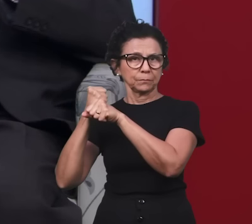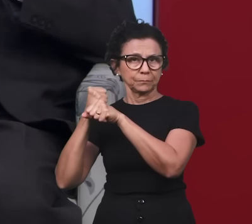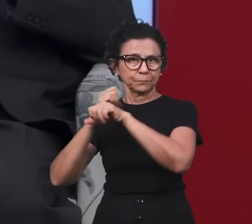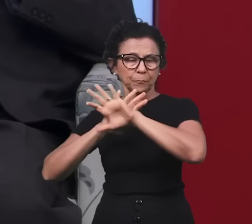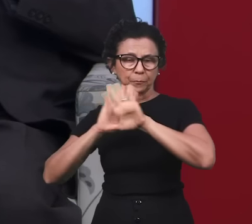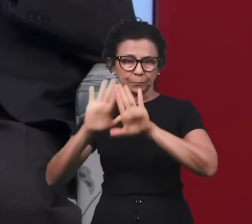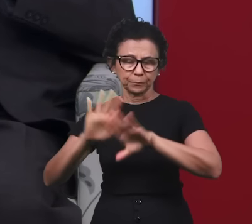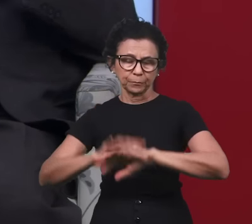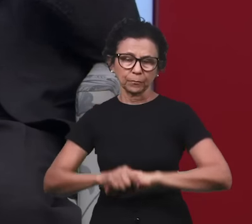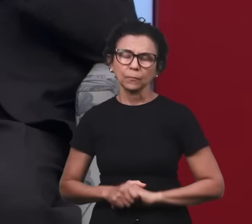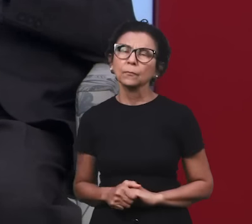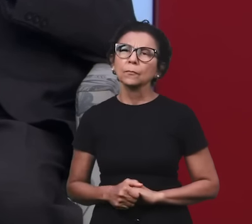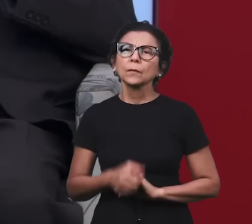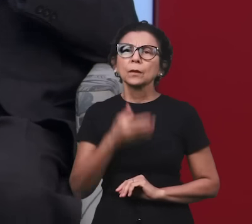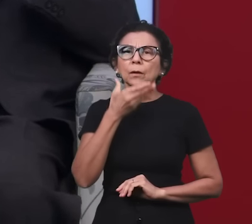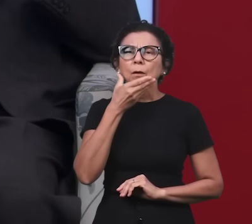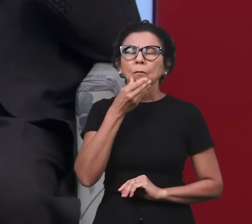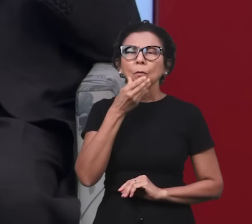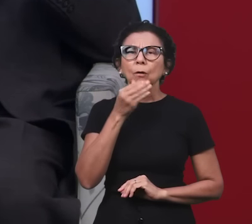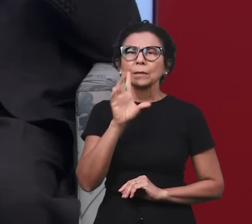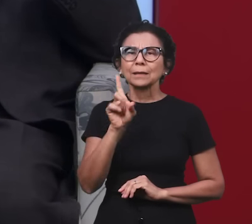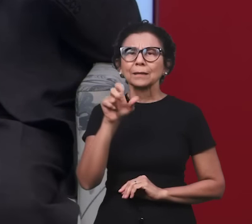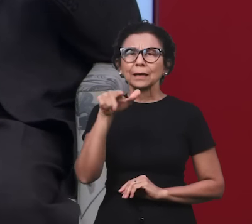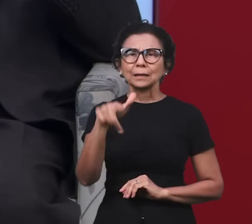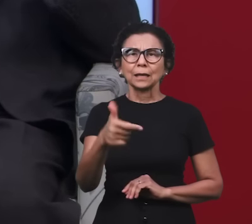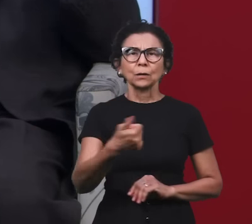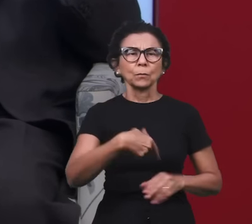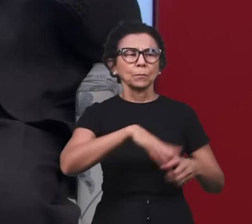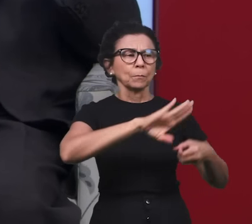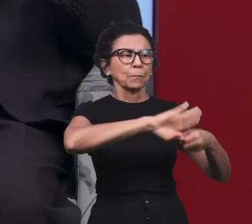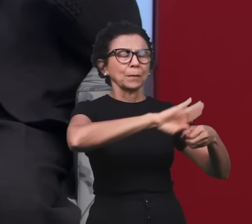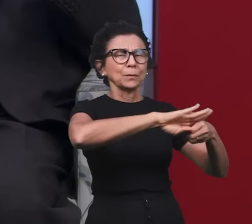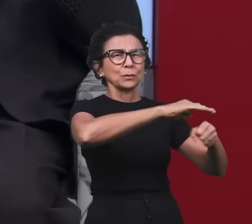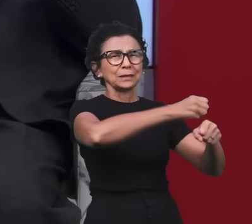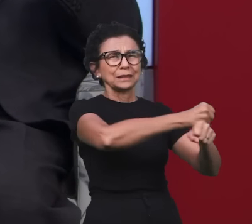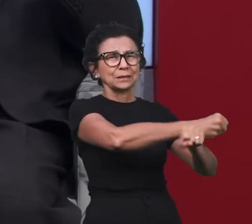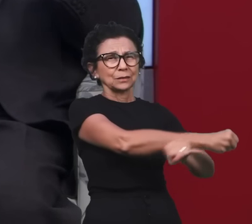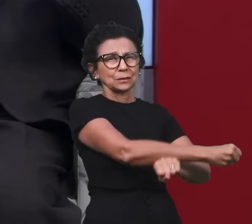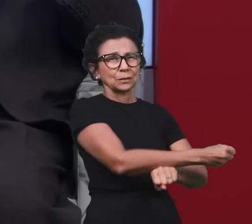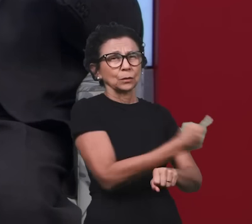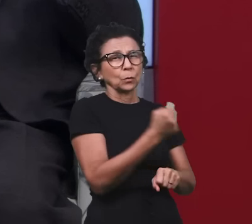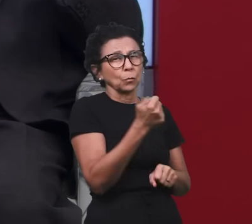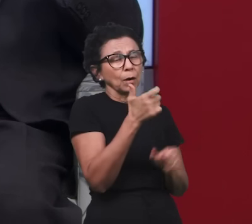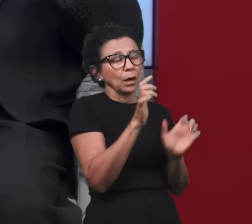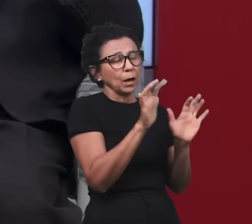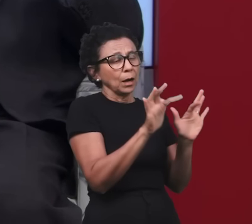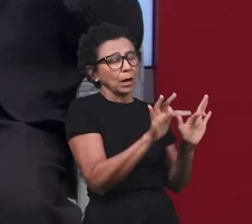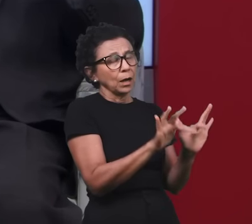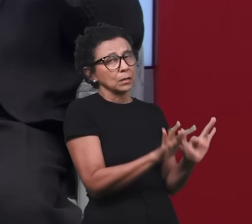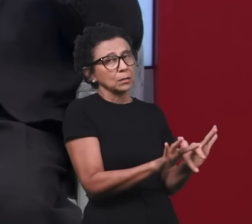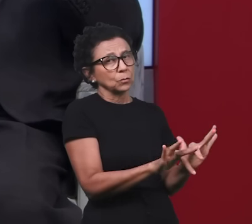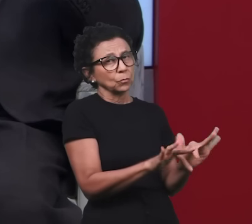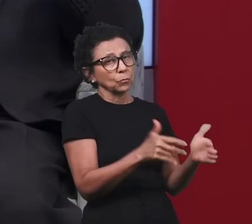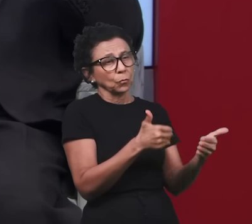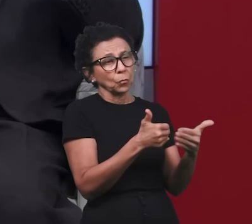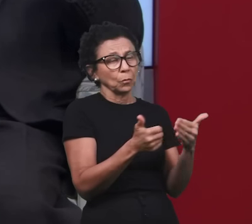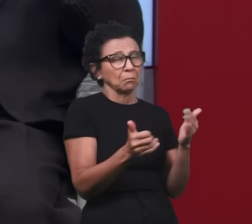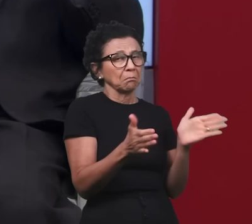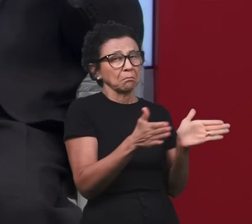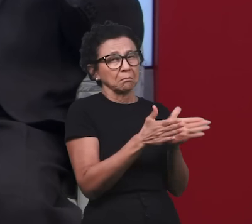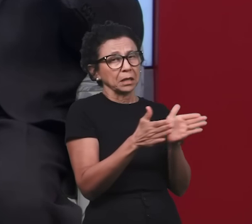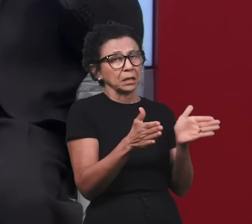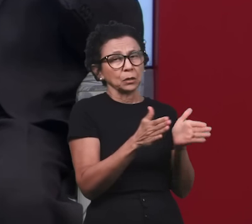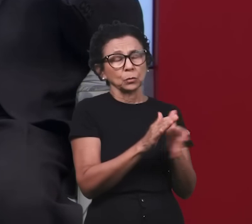estava no cativeiro babilônico, já estava aproximando o fim do cativeiro, já lá com o neto de